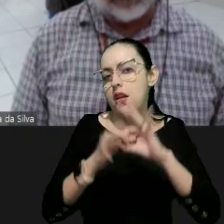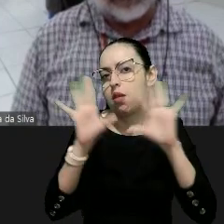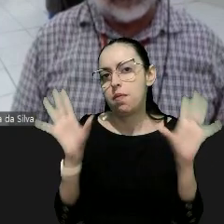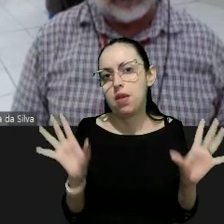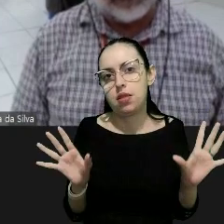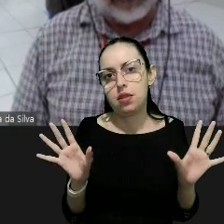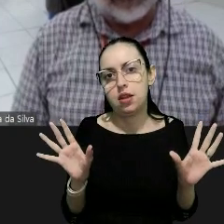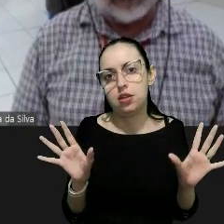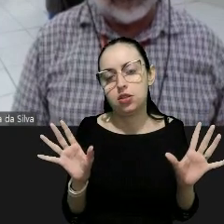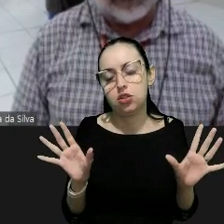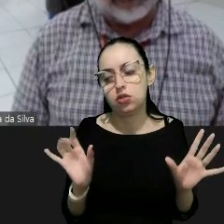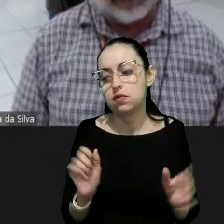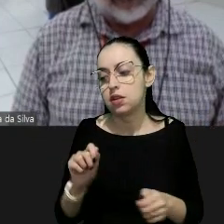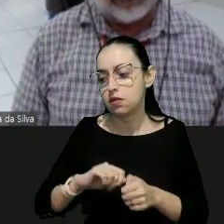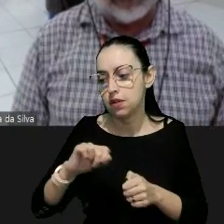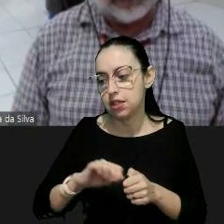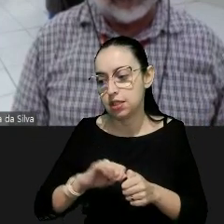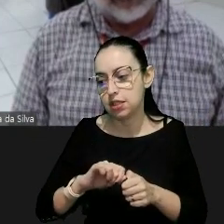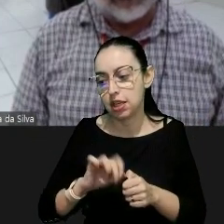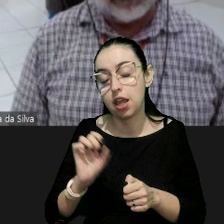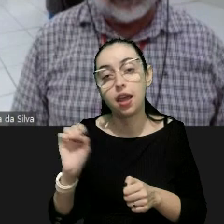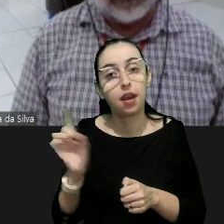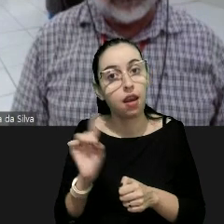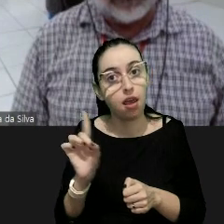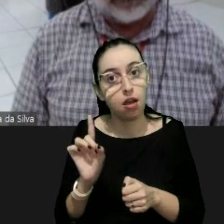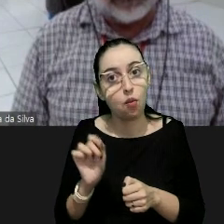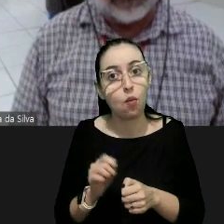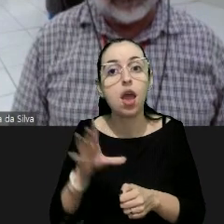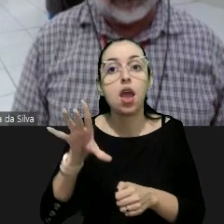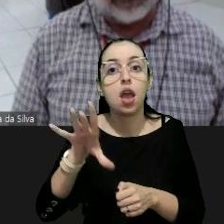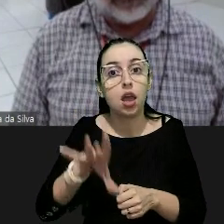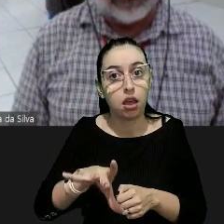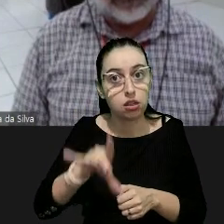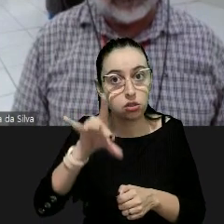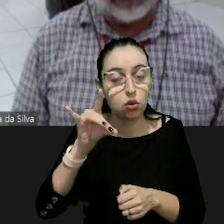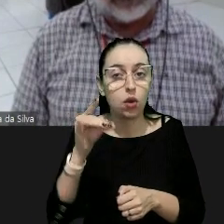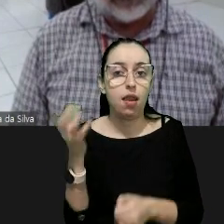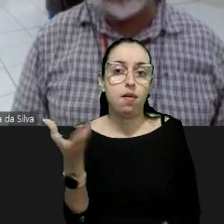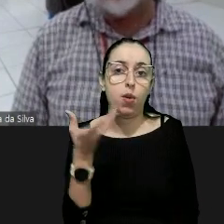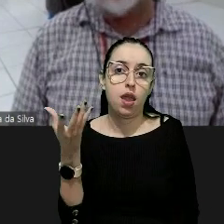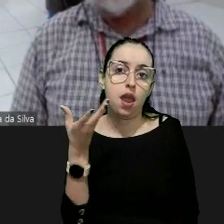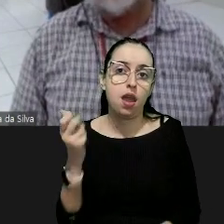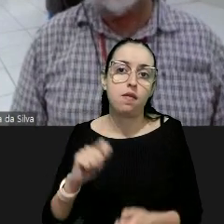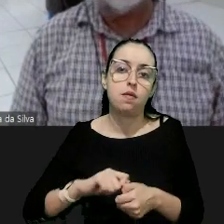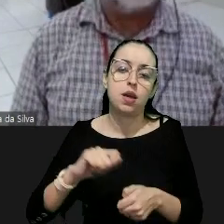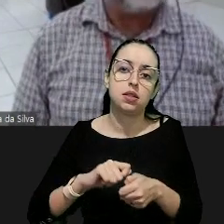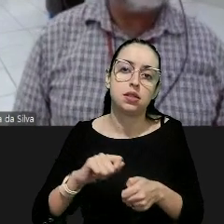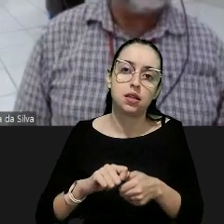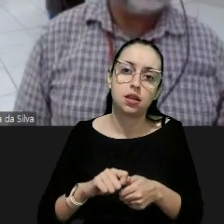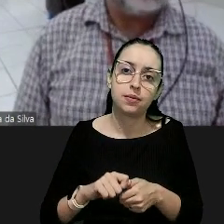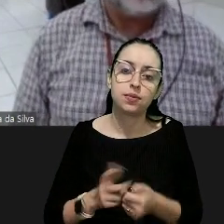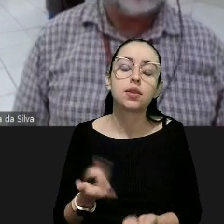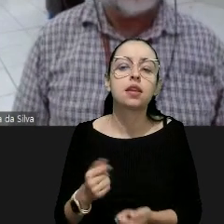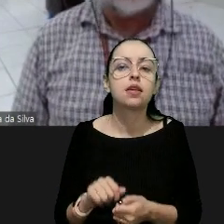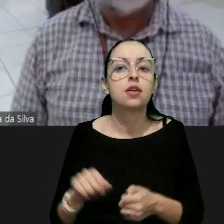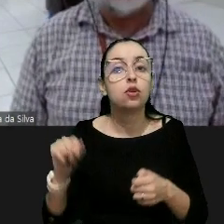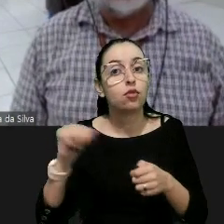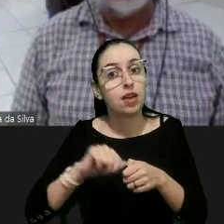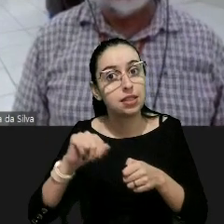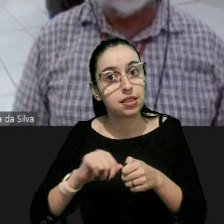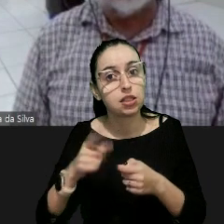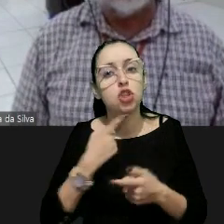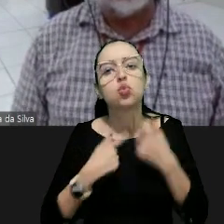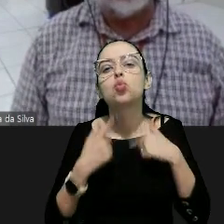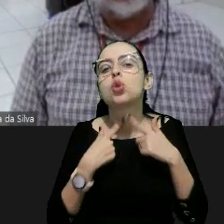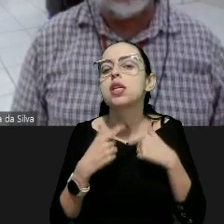total autonomia. Autonomia não é fazer, autonomia é escolher o que você quer fazer